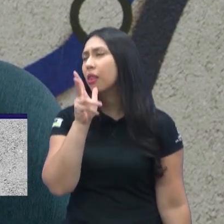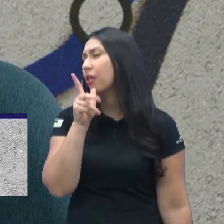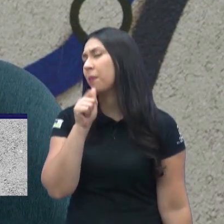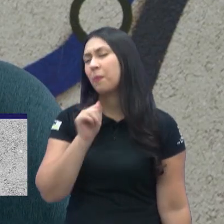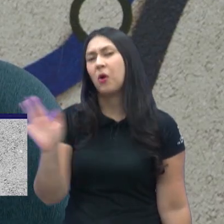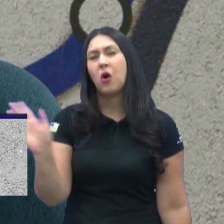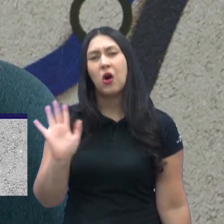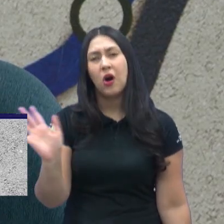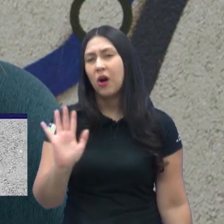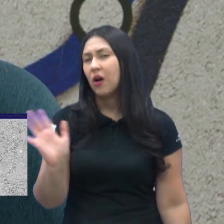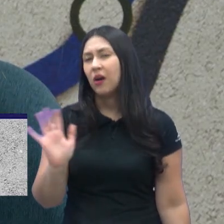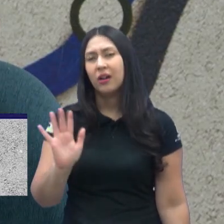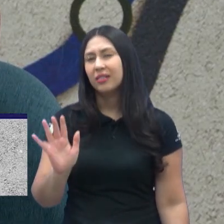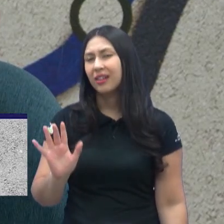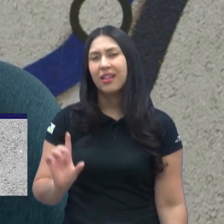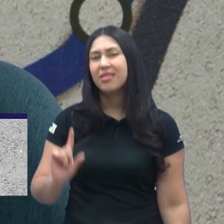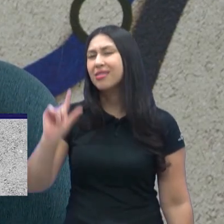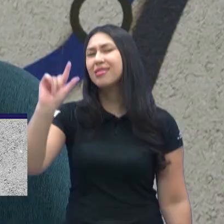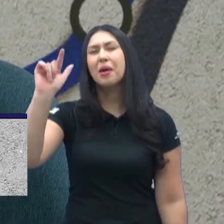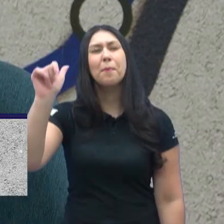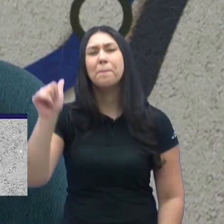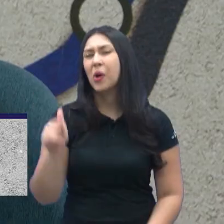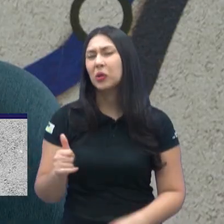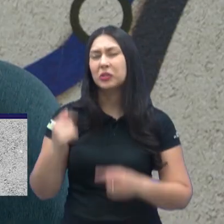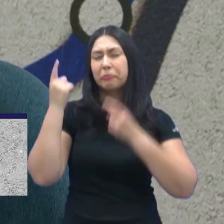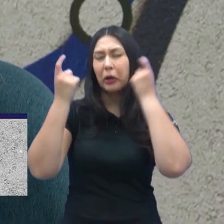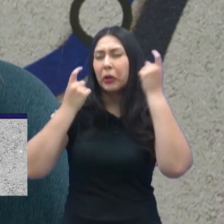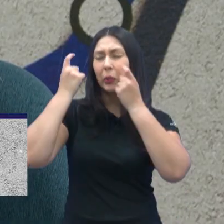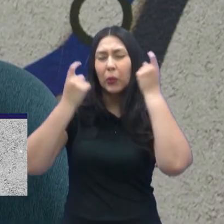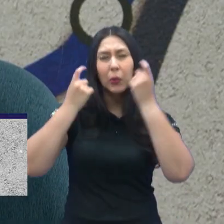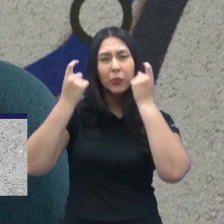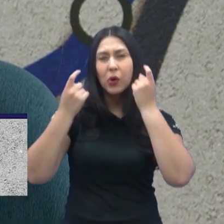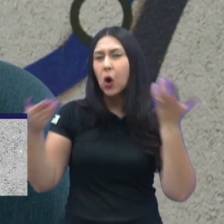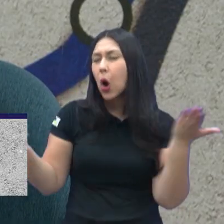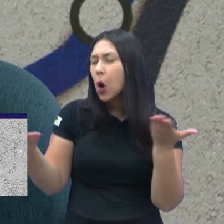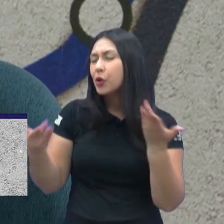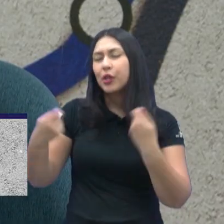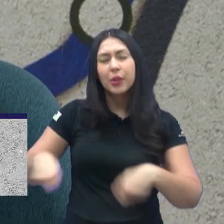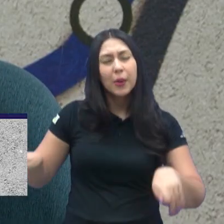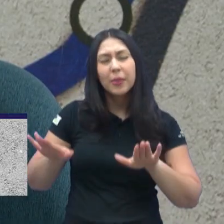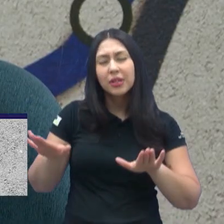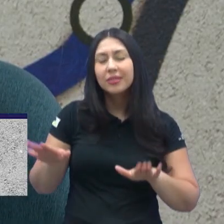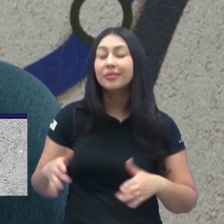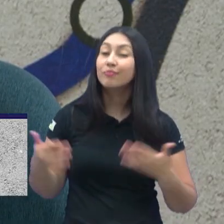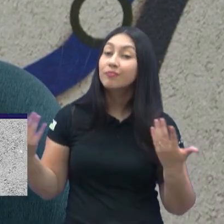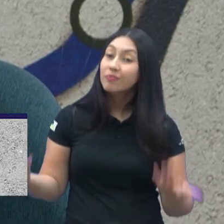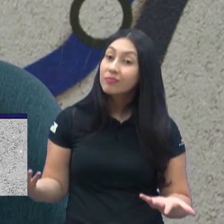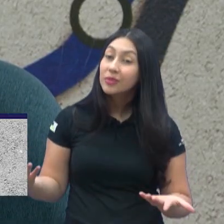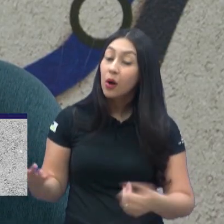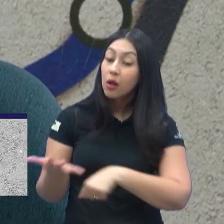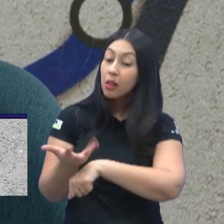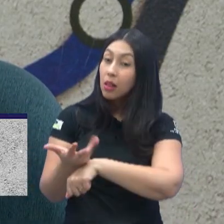vai ser aquilo que eu vou fazer. Eu vou deixar para amanhã, né? Eu não preciso fazer isso hoje. E aí, como a gente falou, o tempo passa